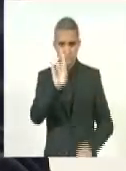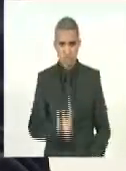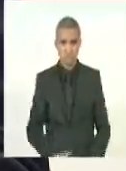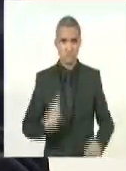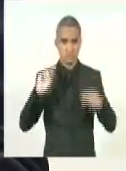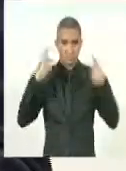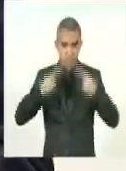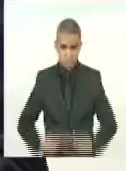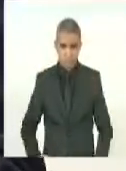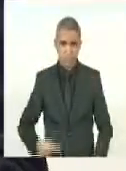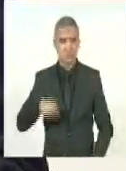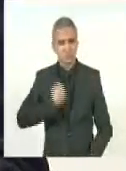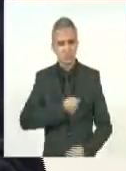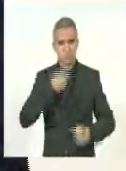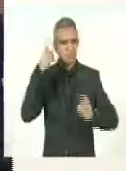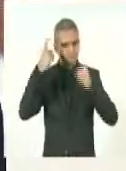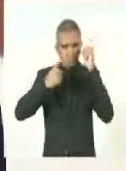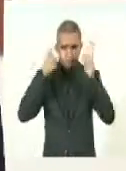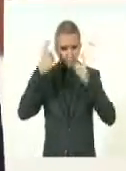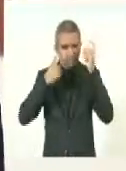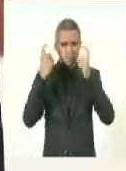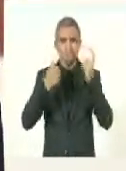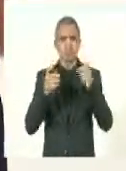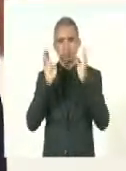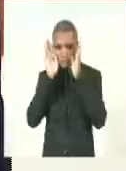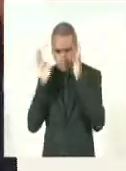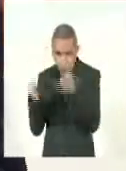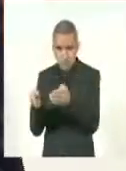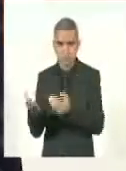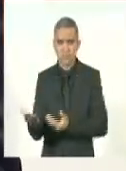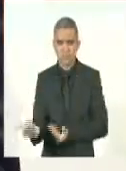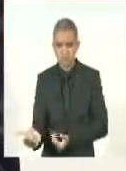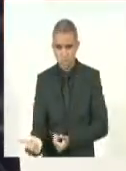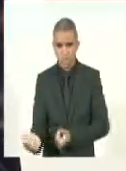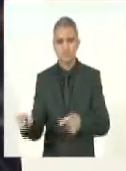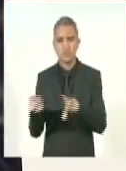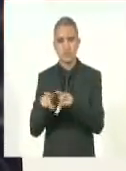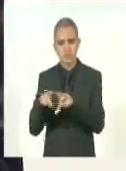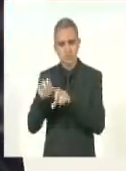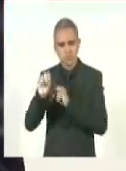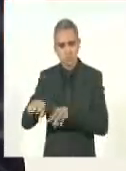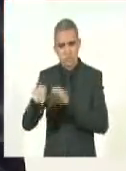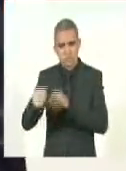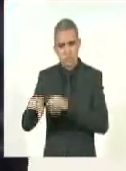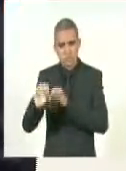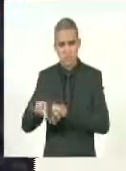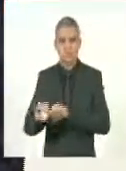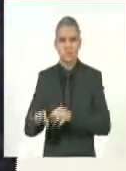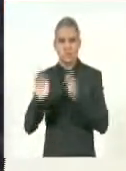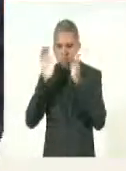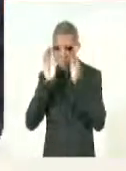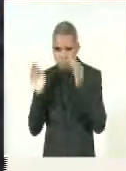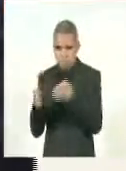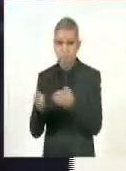jovem do Estado, para que nós possamos fazer políticas públicas voltadas para os nossos jovens. Boa tarde a todos.